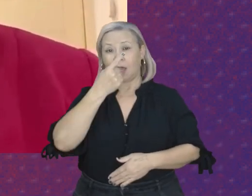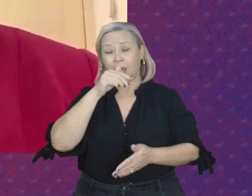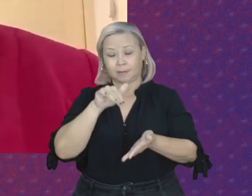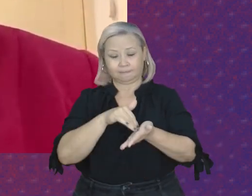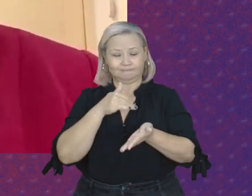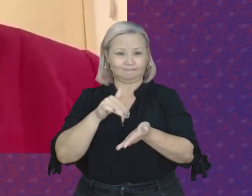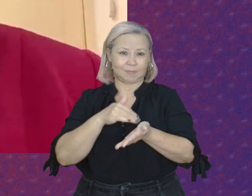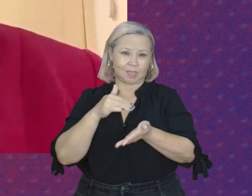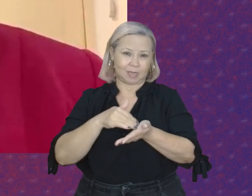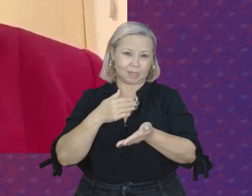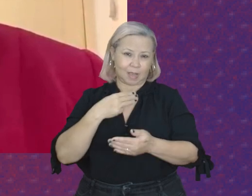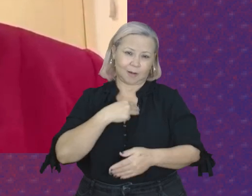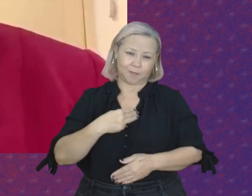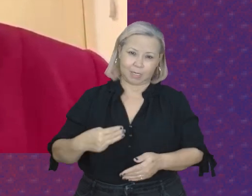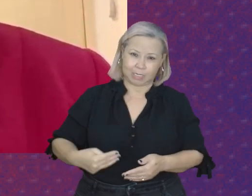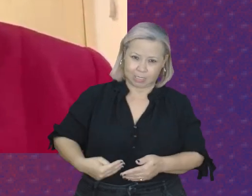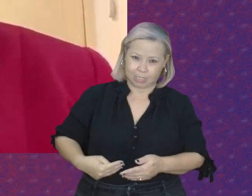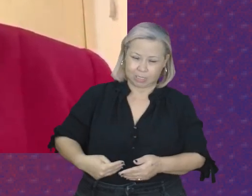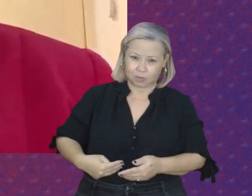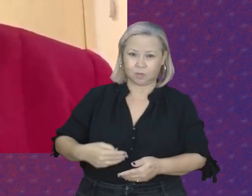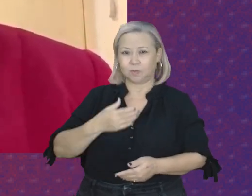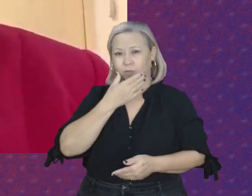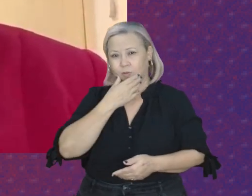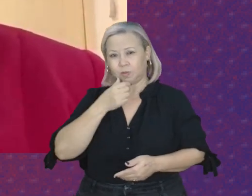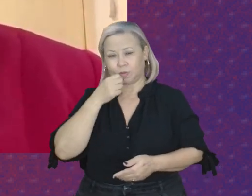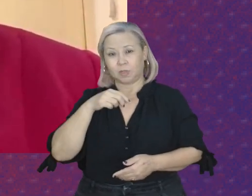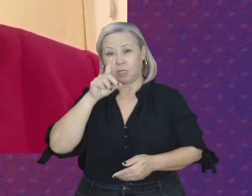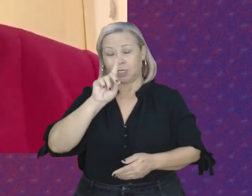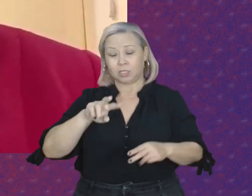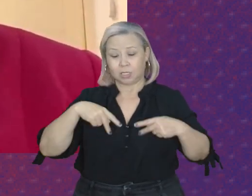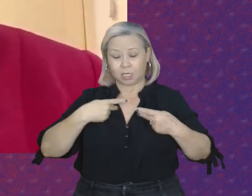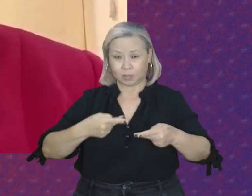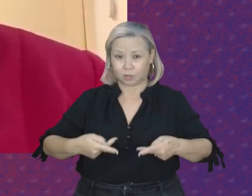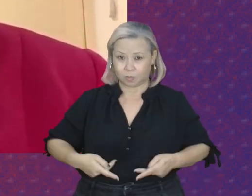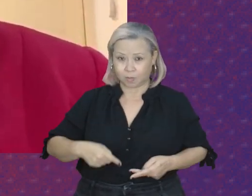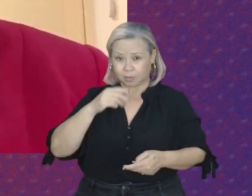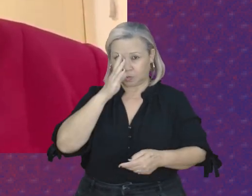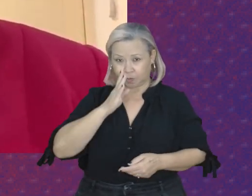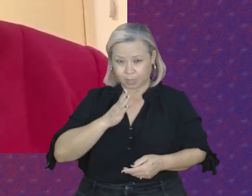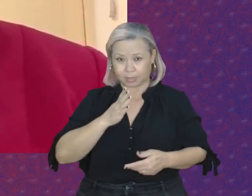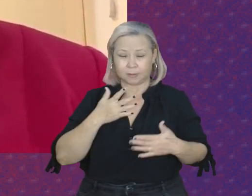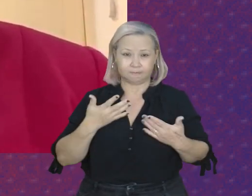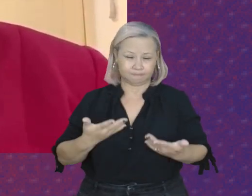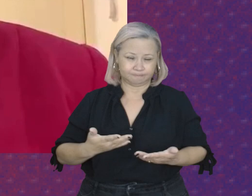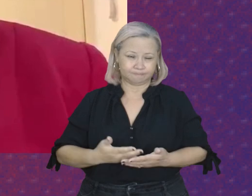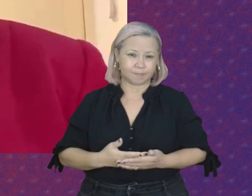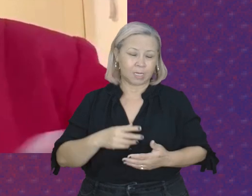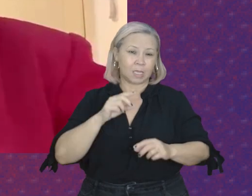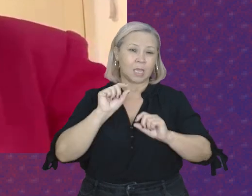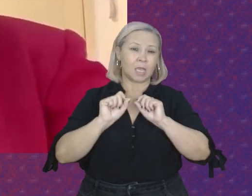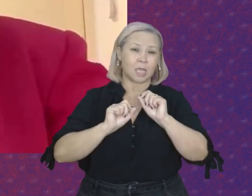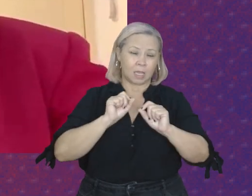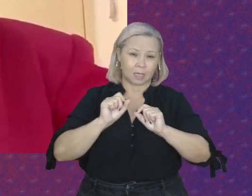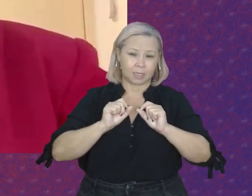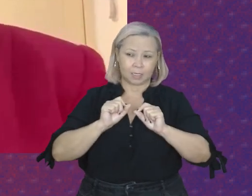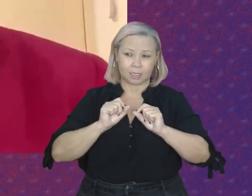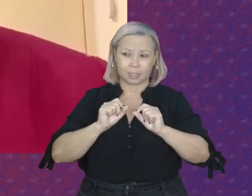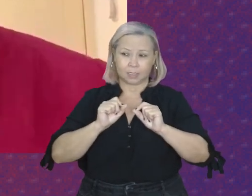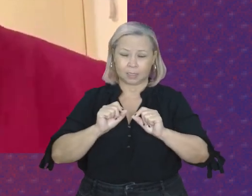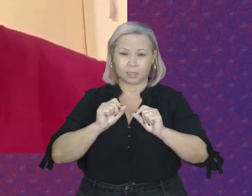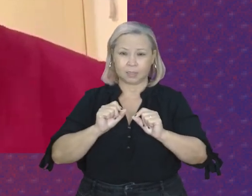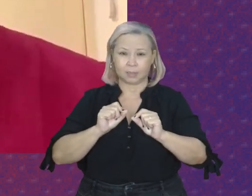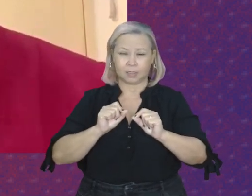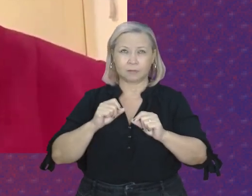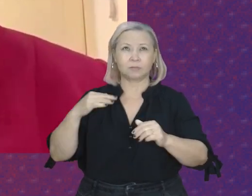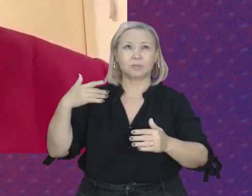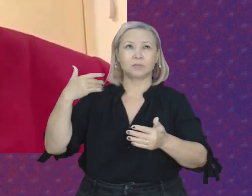ex-secretários, ministros e ministras de direitos humanos do Brasil, que pegam desde a